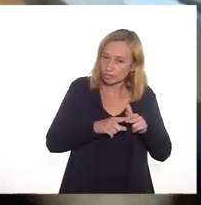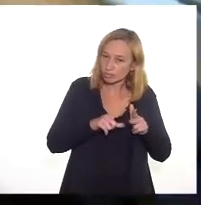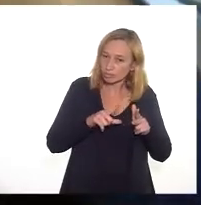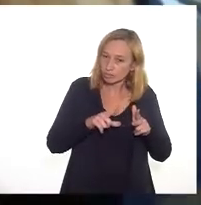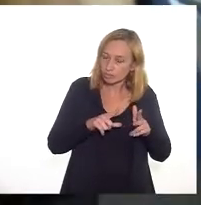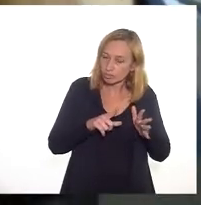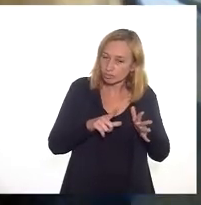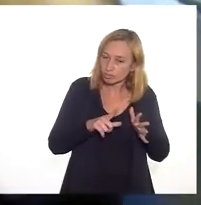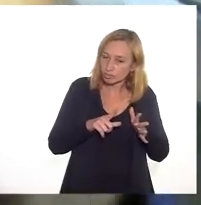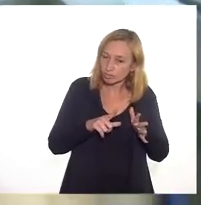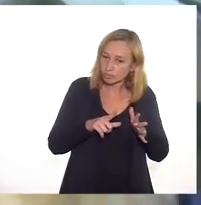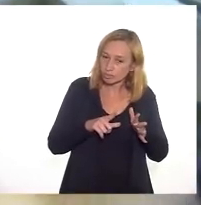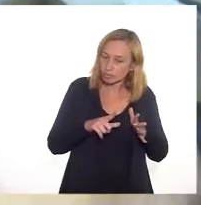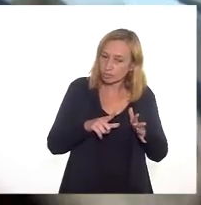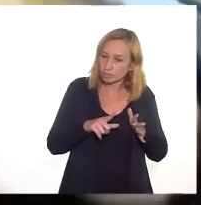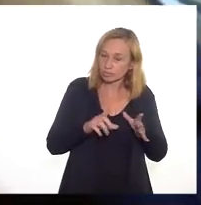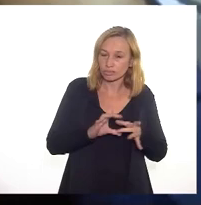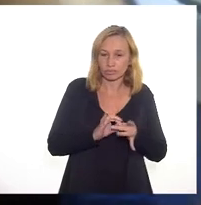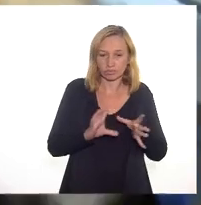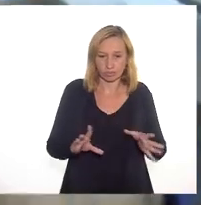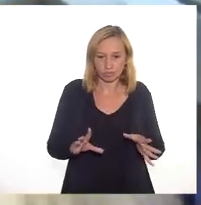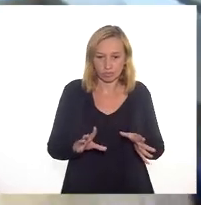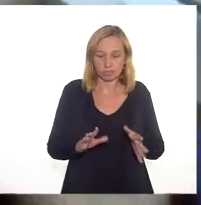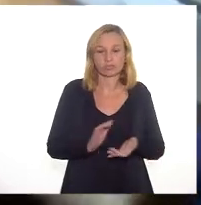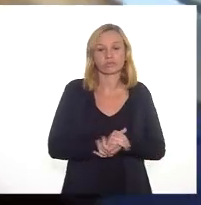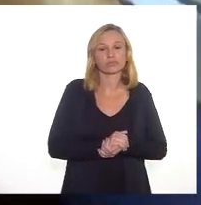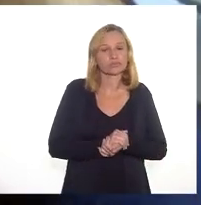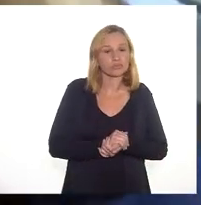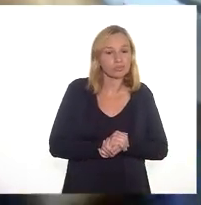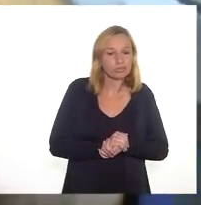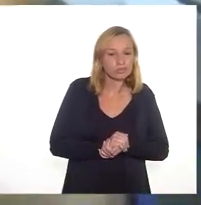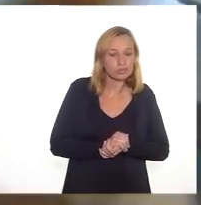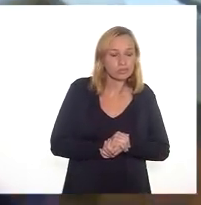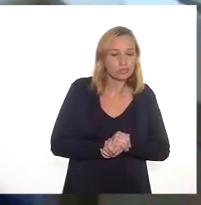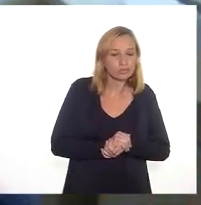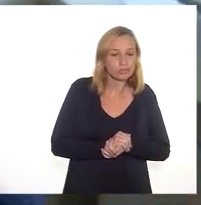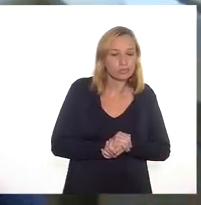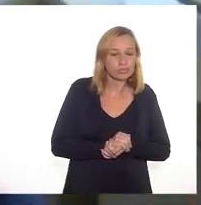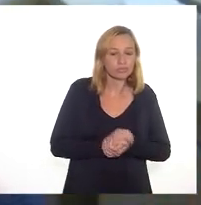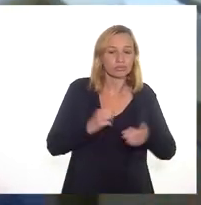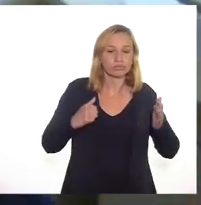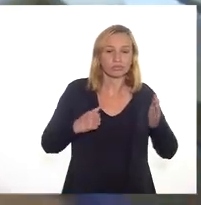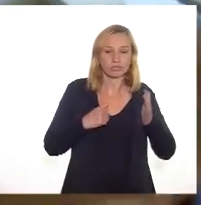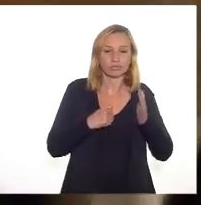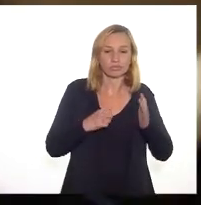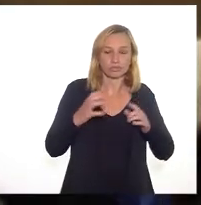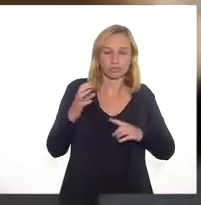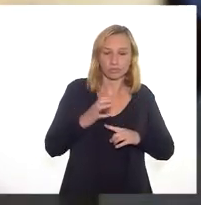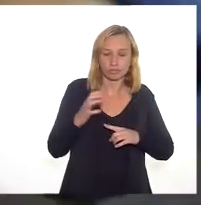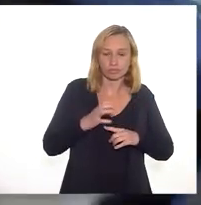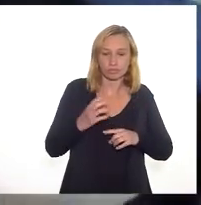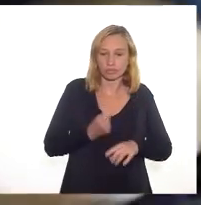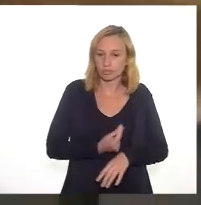terá que disponibilizar e publicizar o impacto para sair